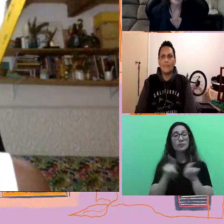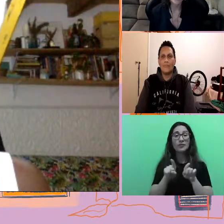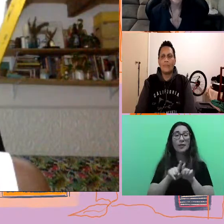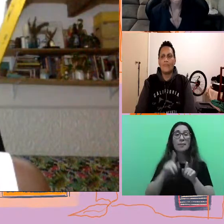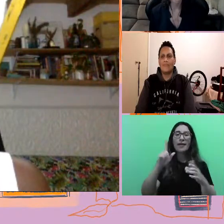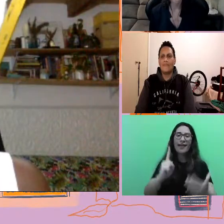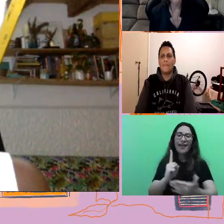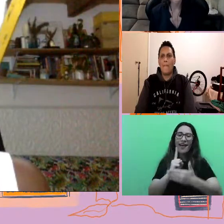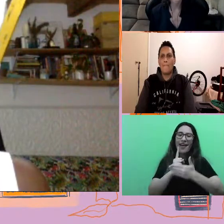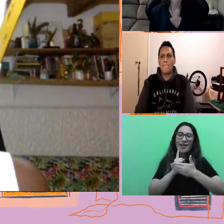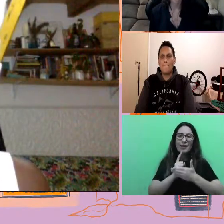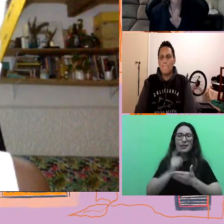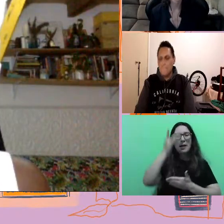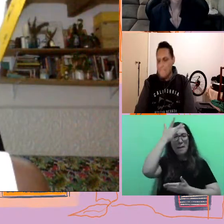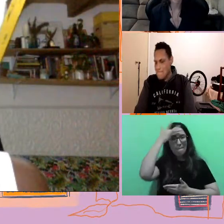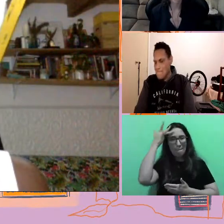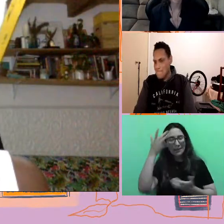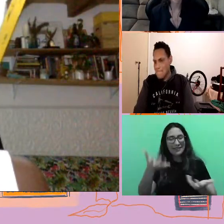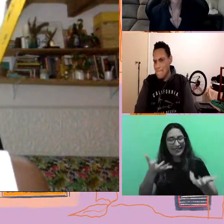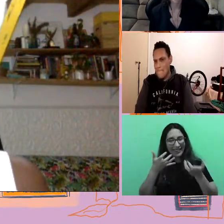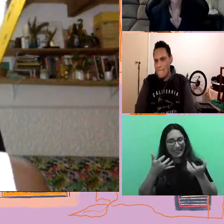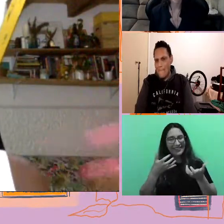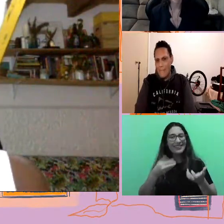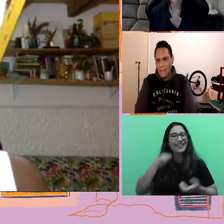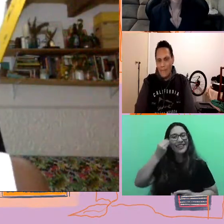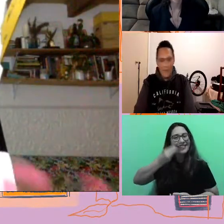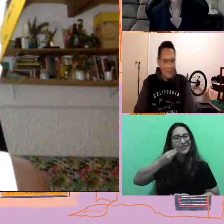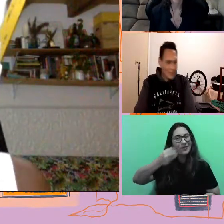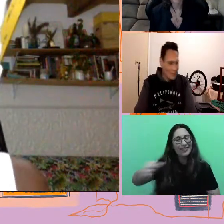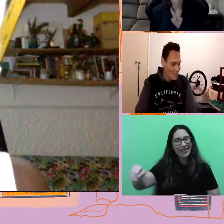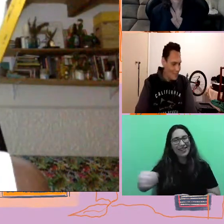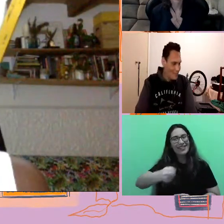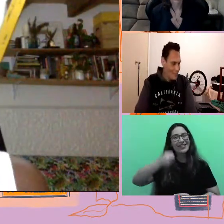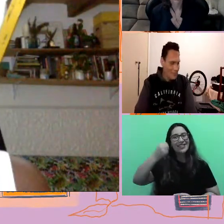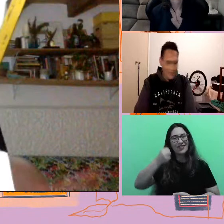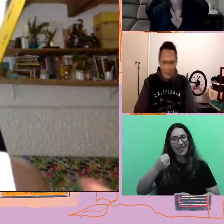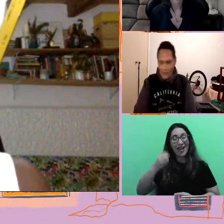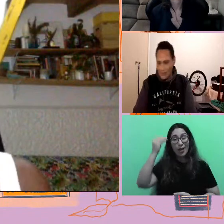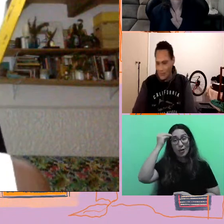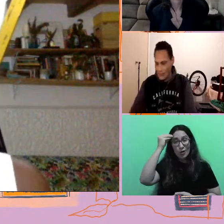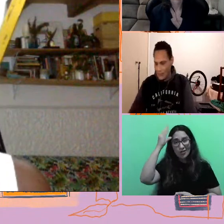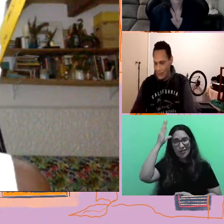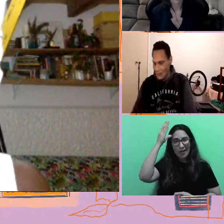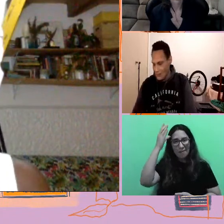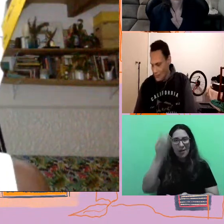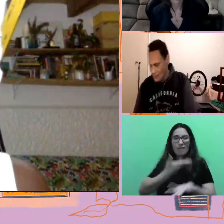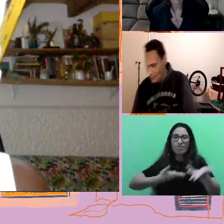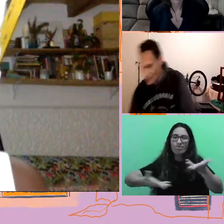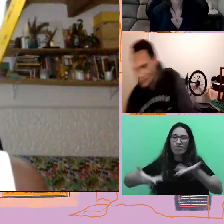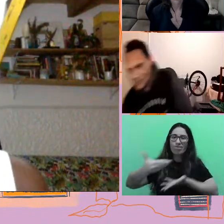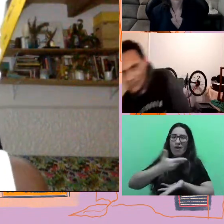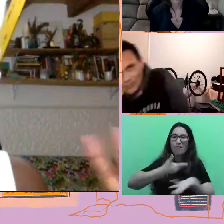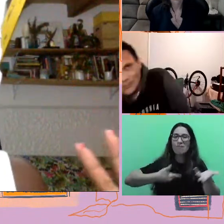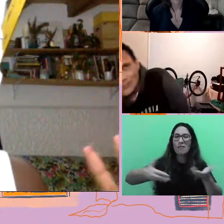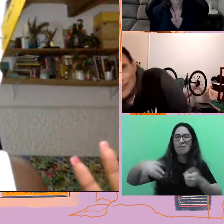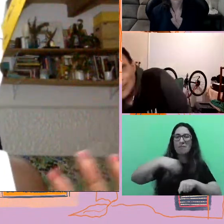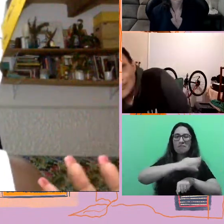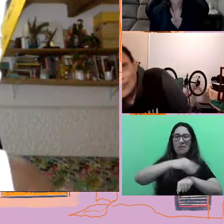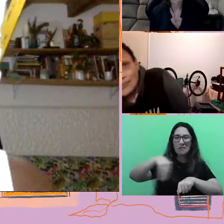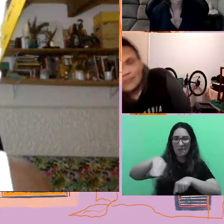que queiram chegar para tomar, para compartilhar saberes também com todo mundo que está ali naquela comunidade, que